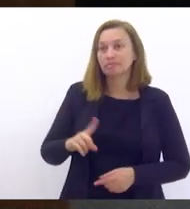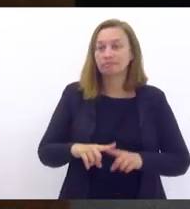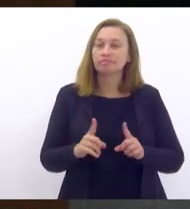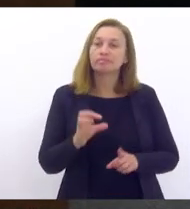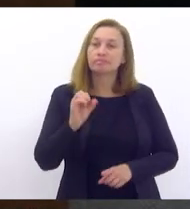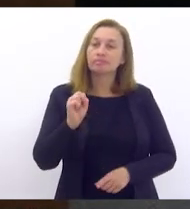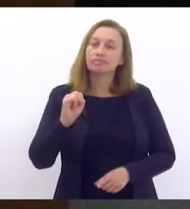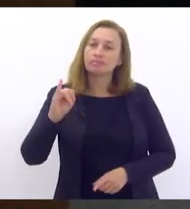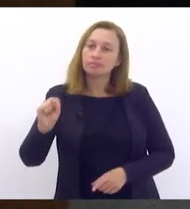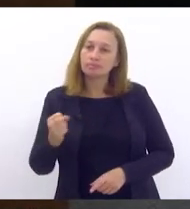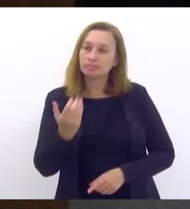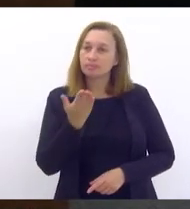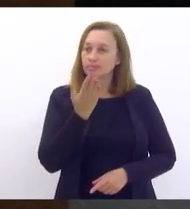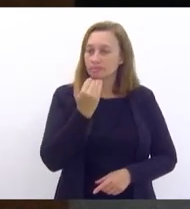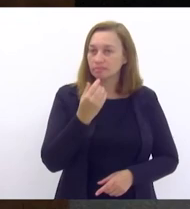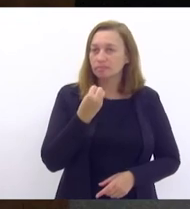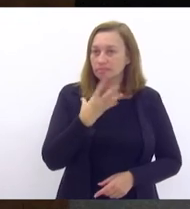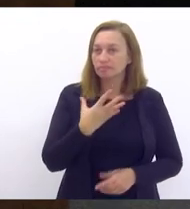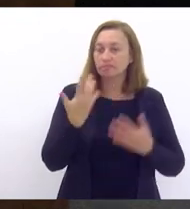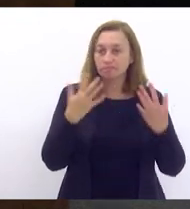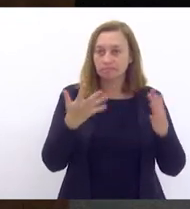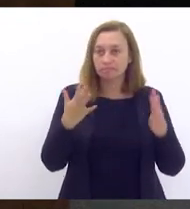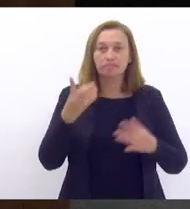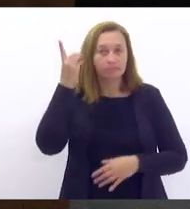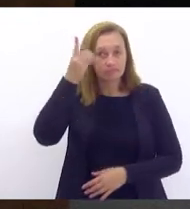falar. Parabéns, deputada Dani Balbi.